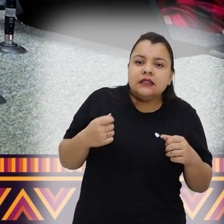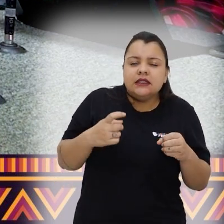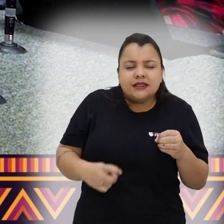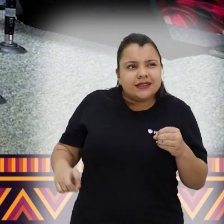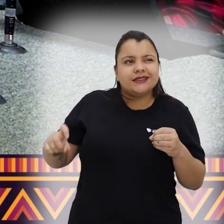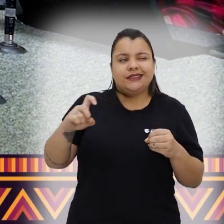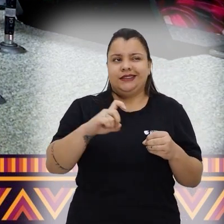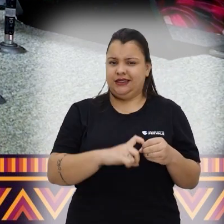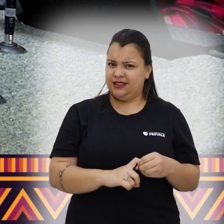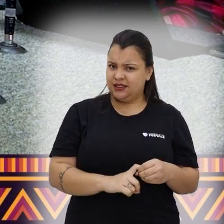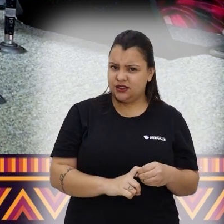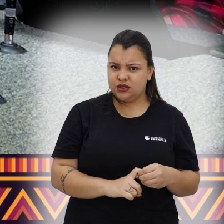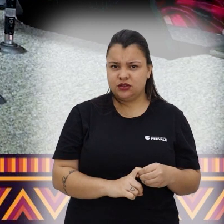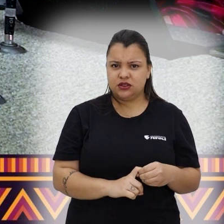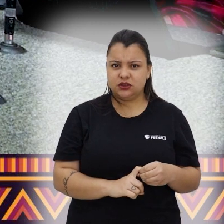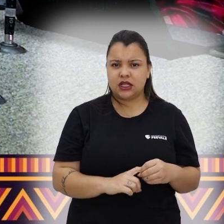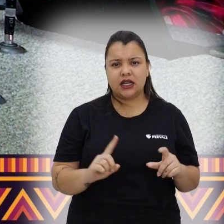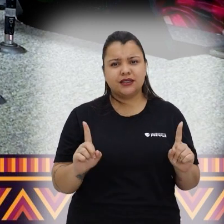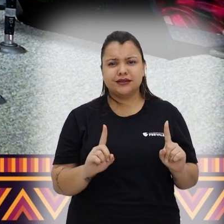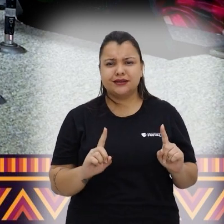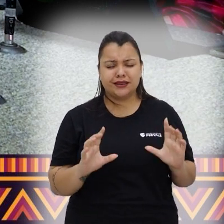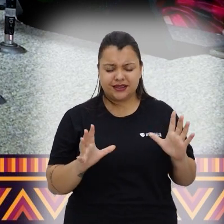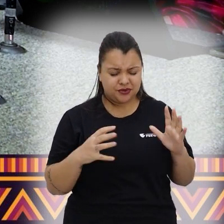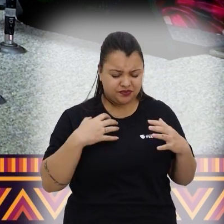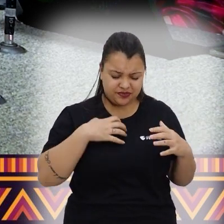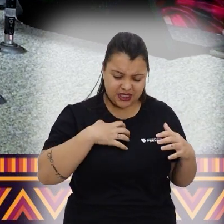voltar, e aí não nesse sentido